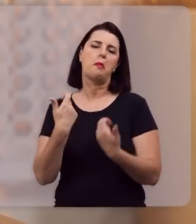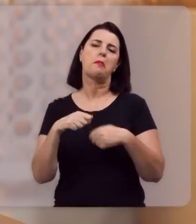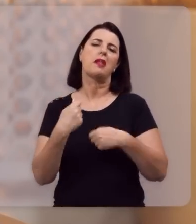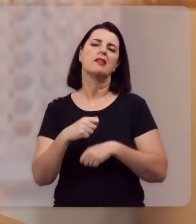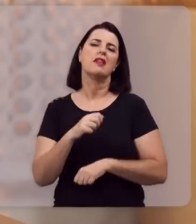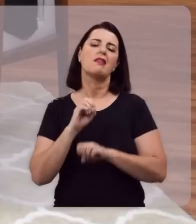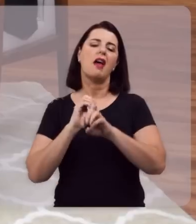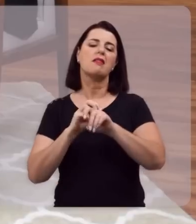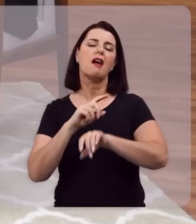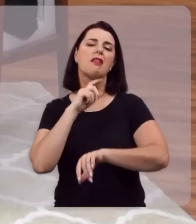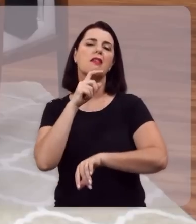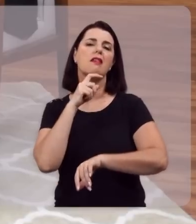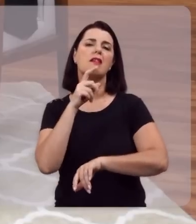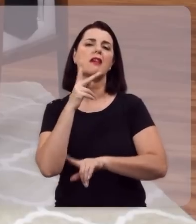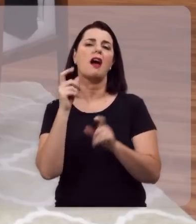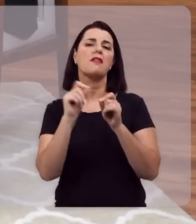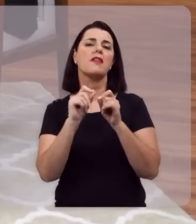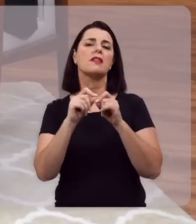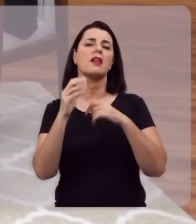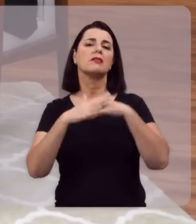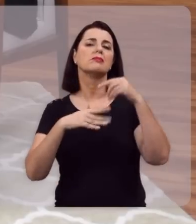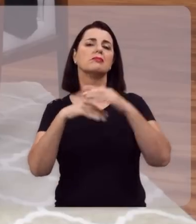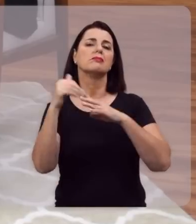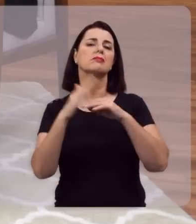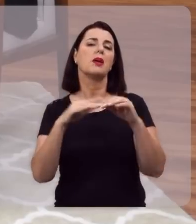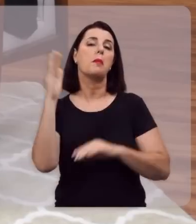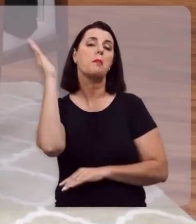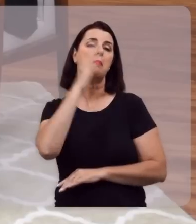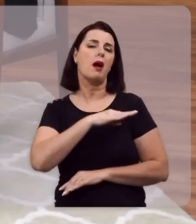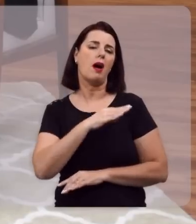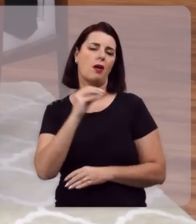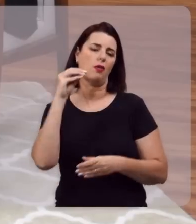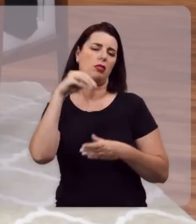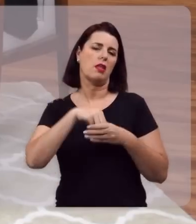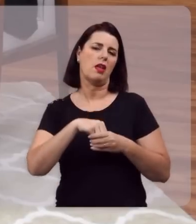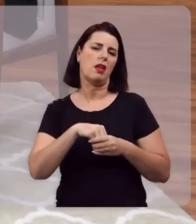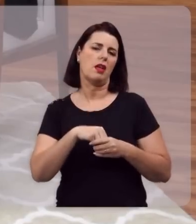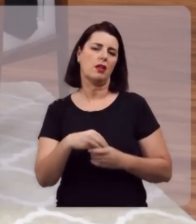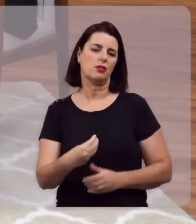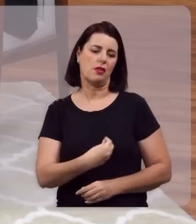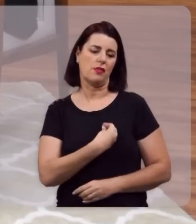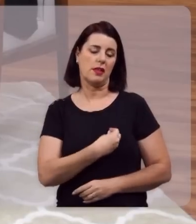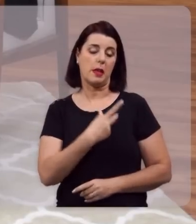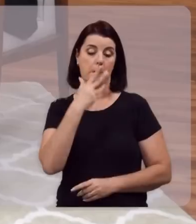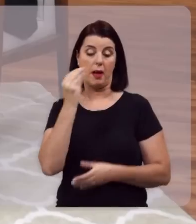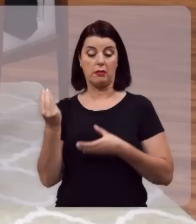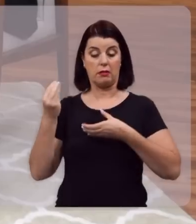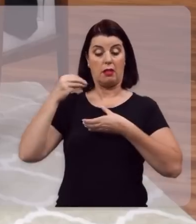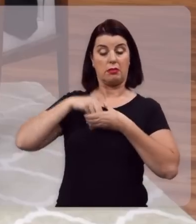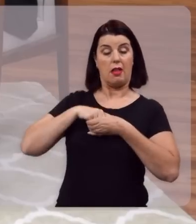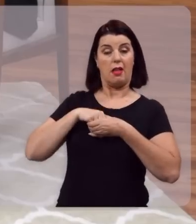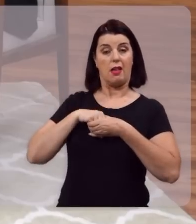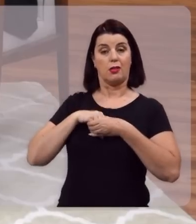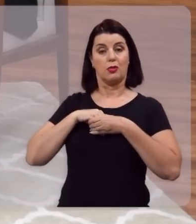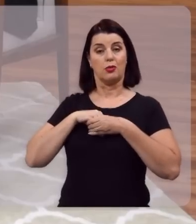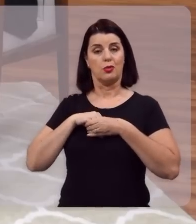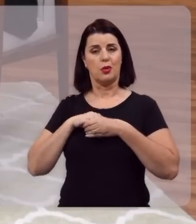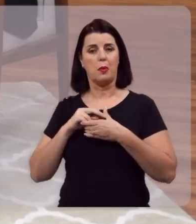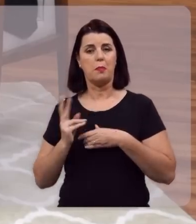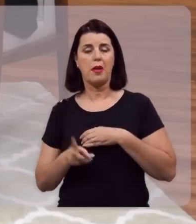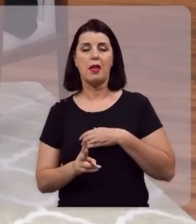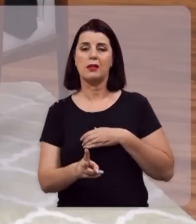ensinar ninguém a prática do mal em todas as suas... item de série, né? Vem no pacote. Vem no pacote.